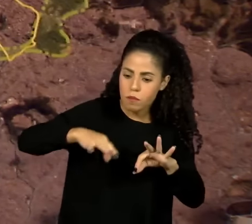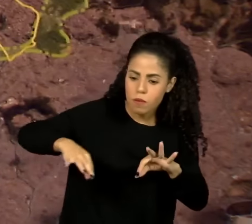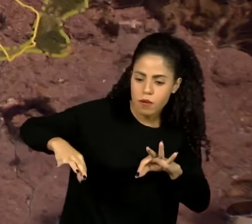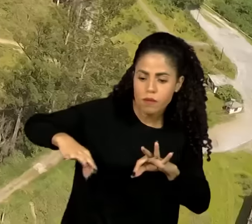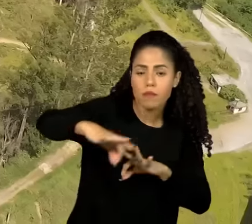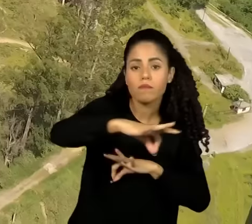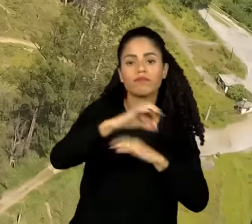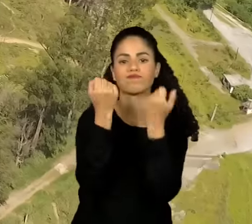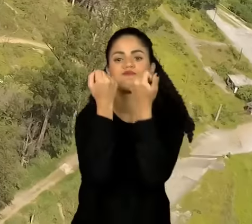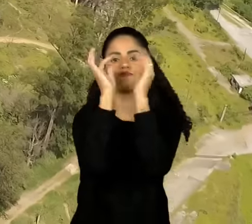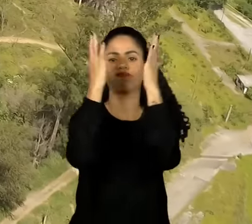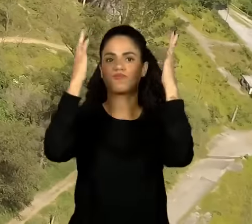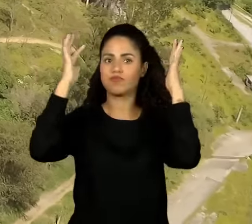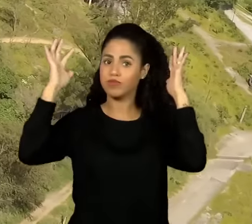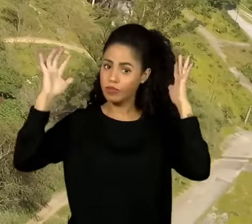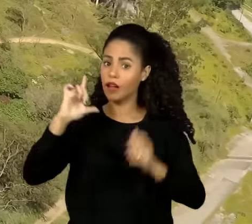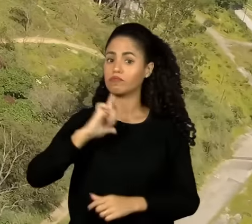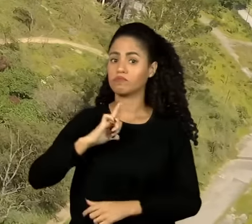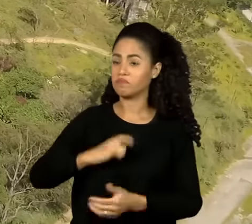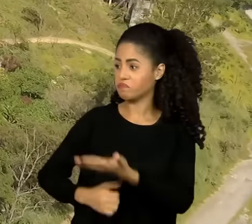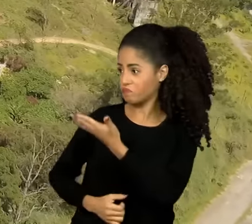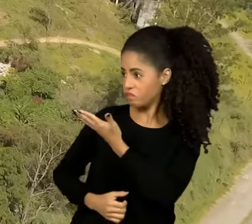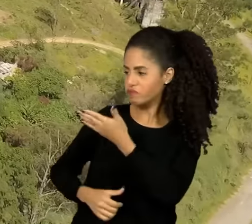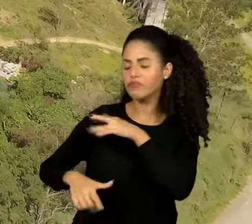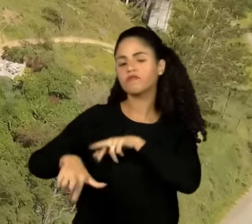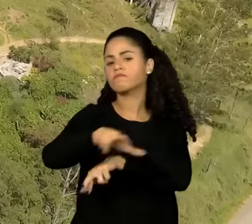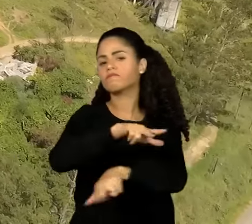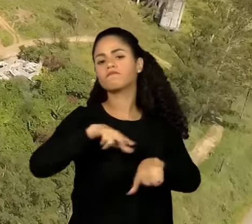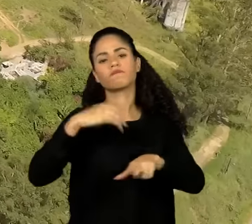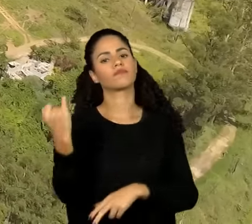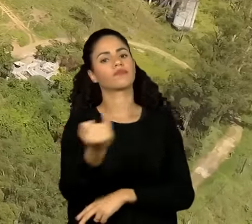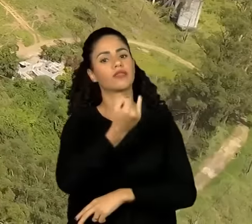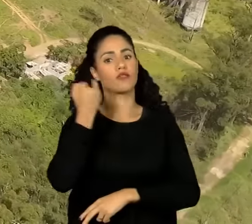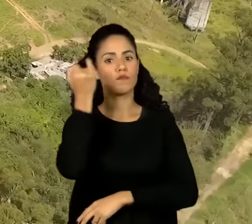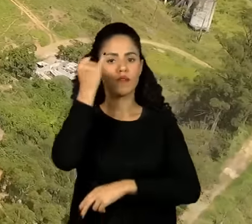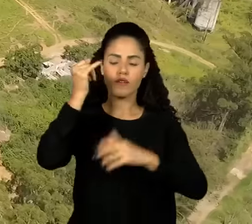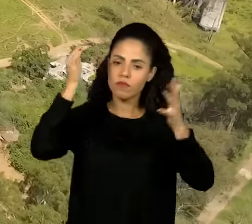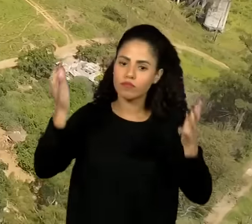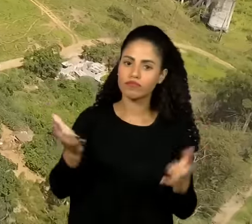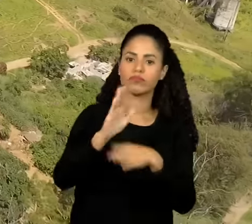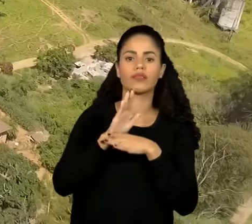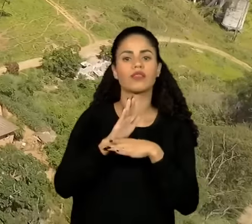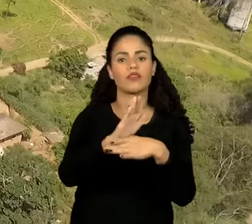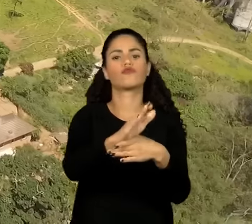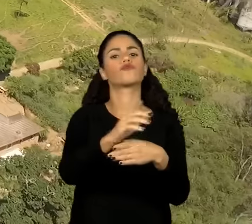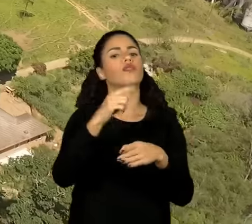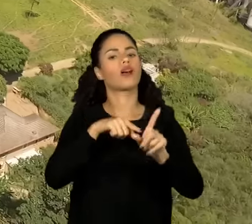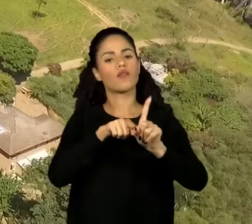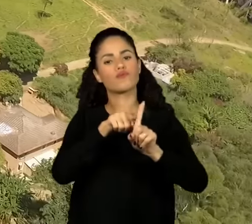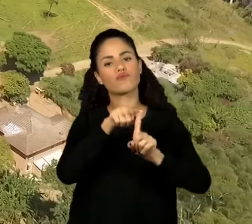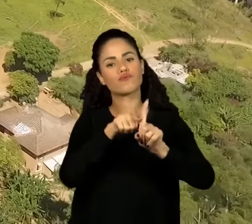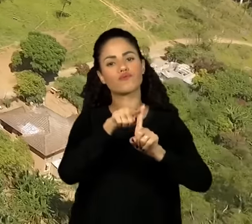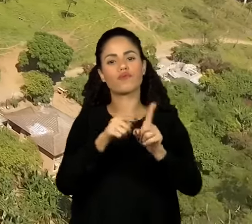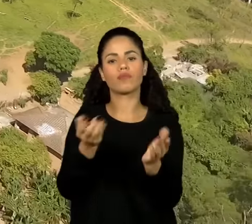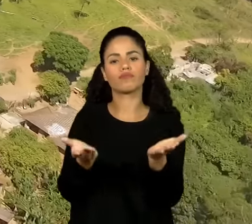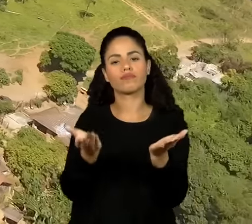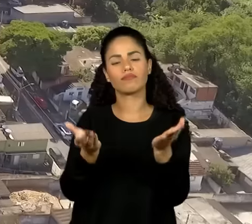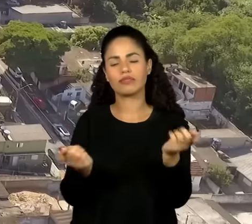Paulo. Essa reserva da biosfera é fundamental para ajudar a equilibrar o clima na metrópole.